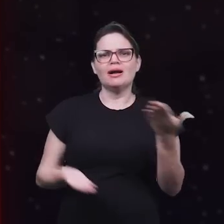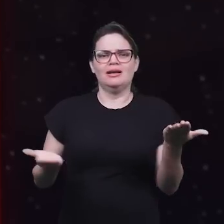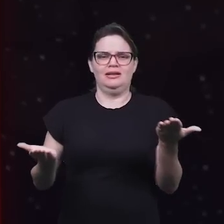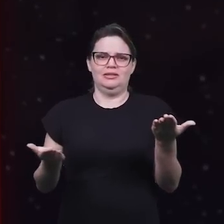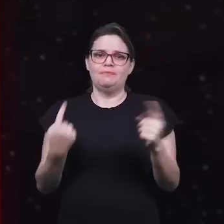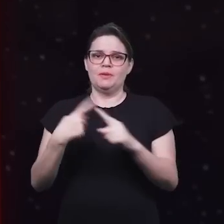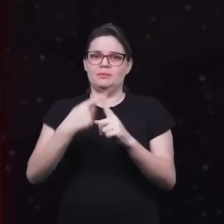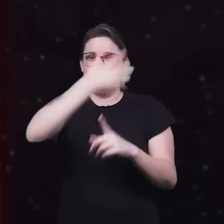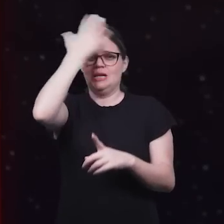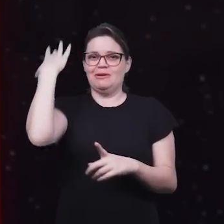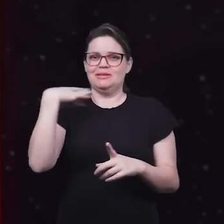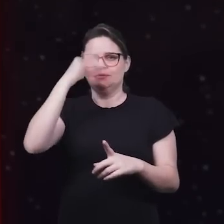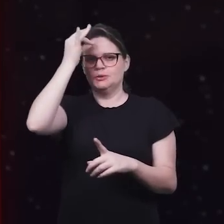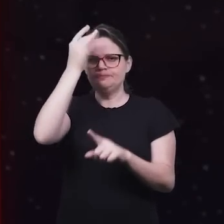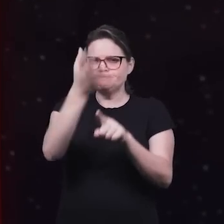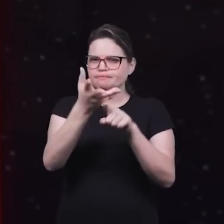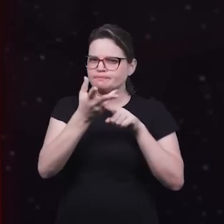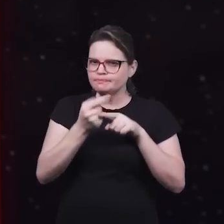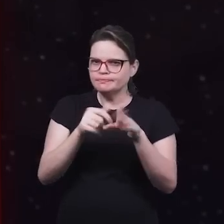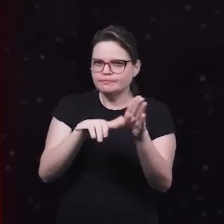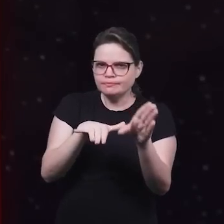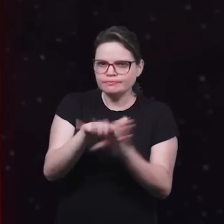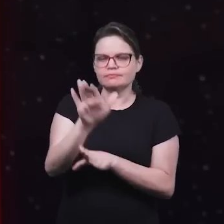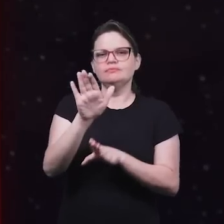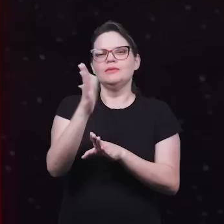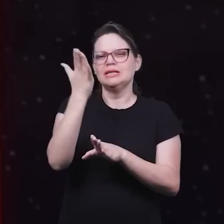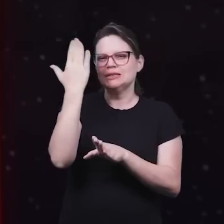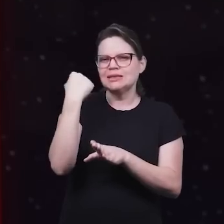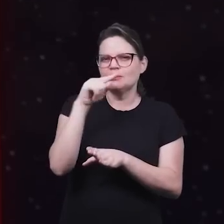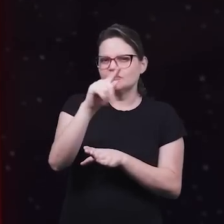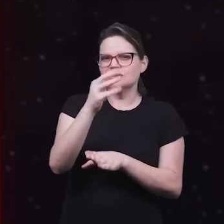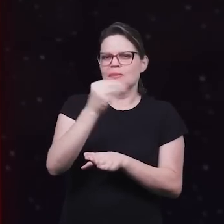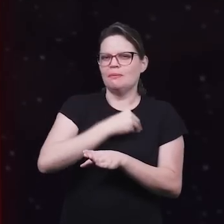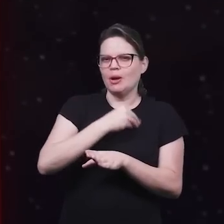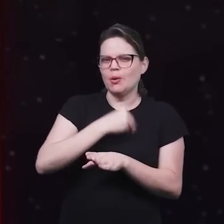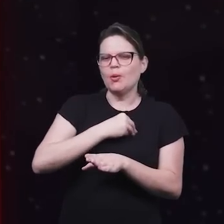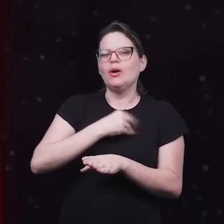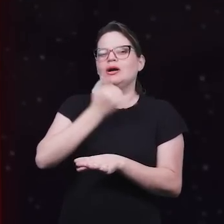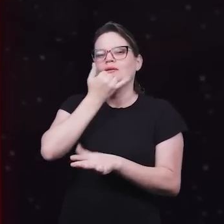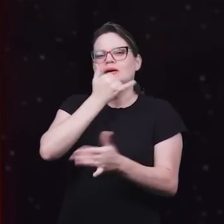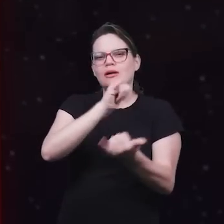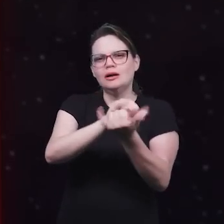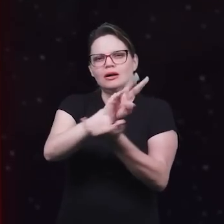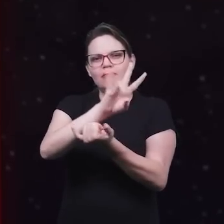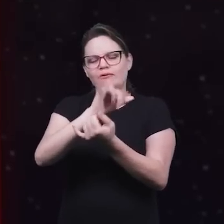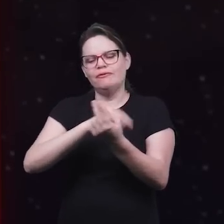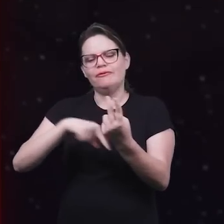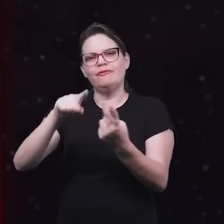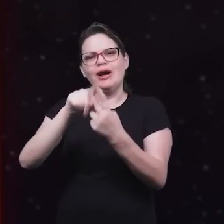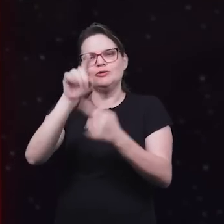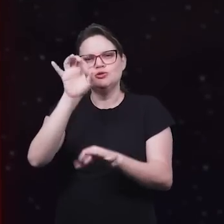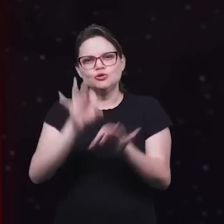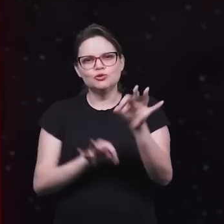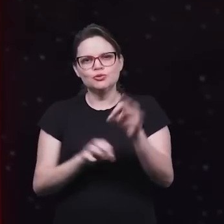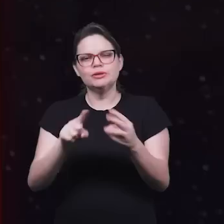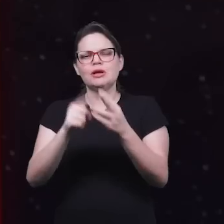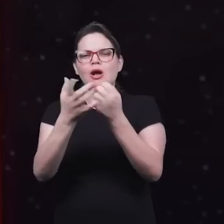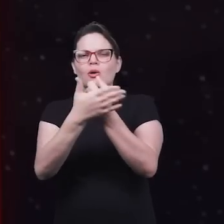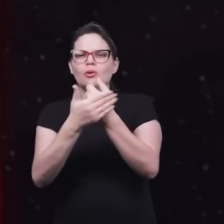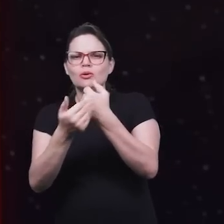homem do pecado, da justiça e do juízo. O Espírito Santo é o selo que faz com que no dia